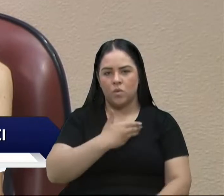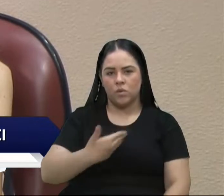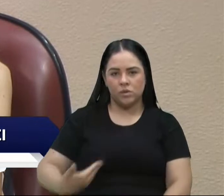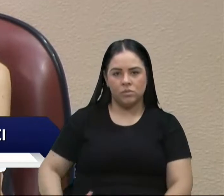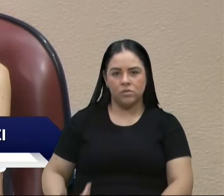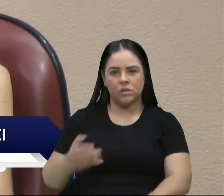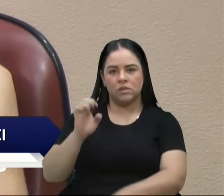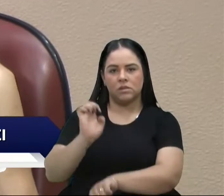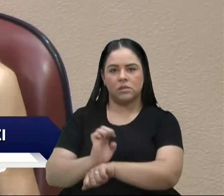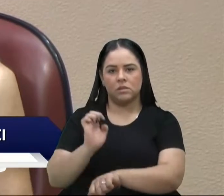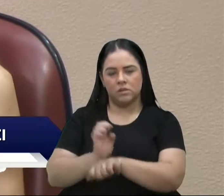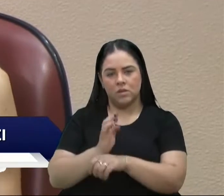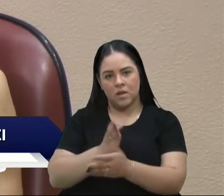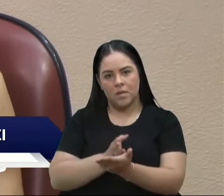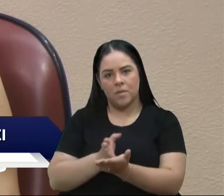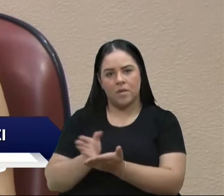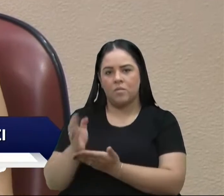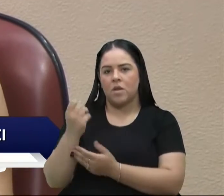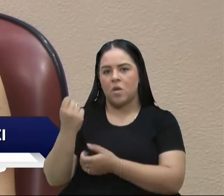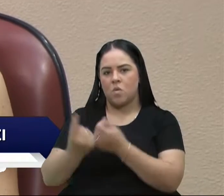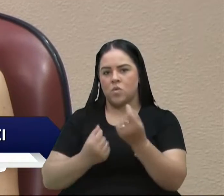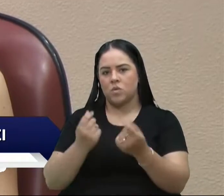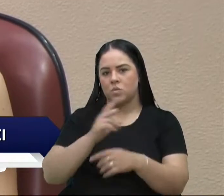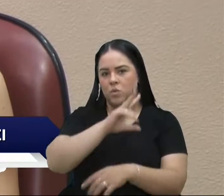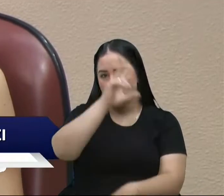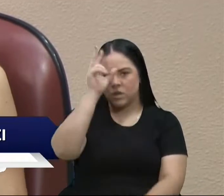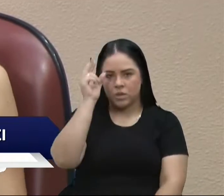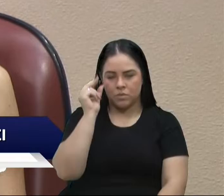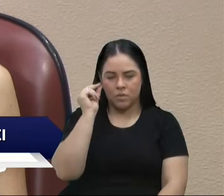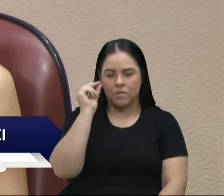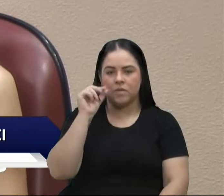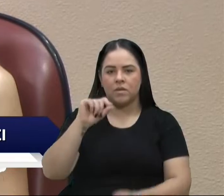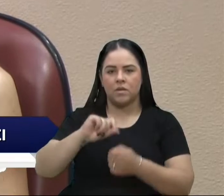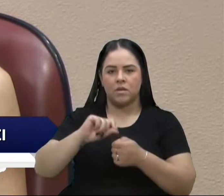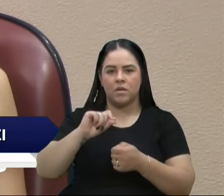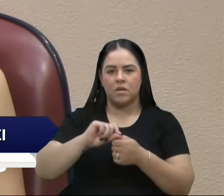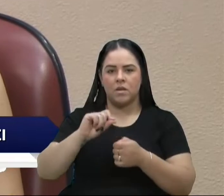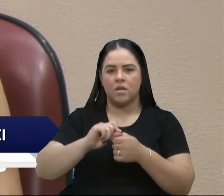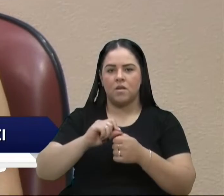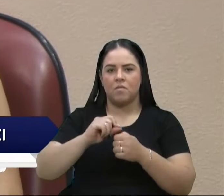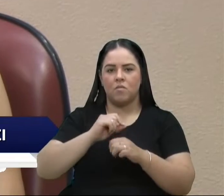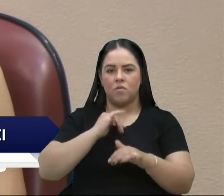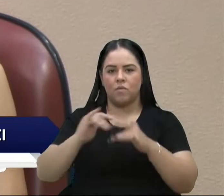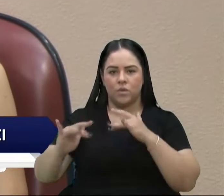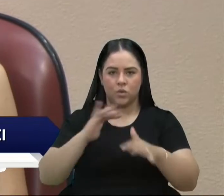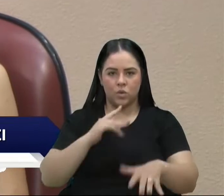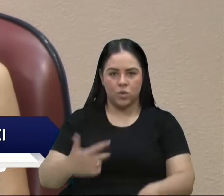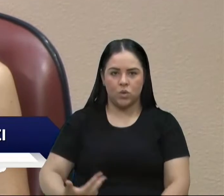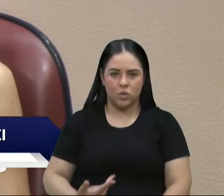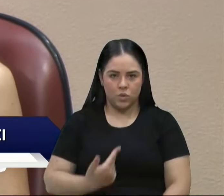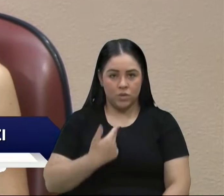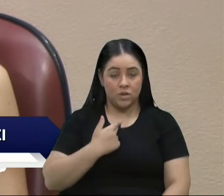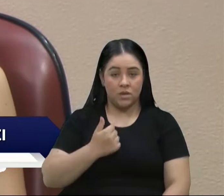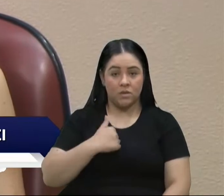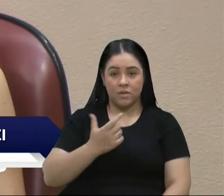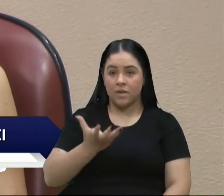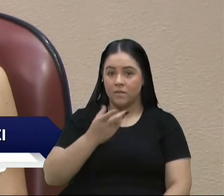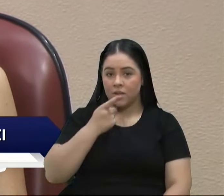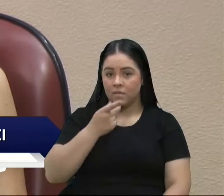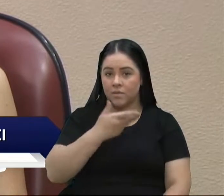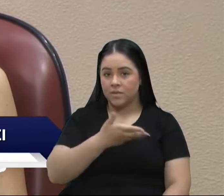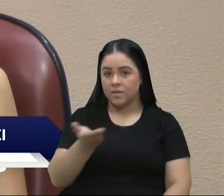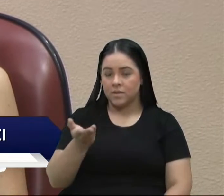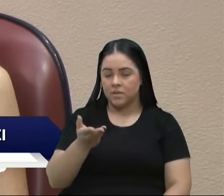está encaminhando para alguns municípios para a realização de mutirões de cirurgia. Quero dizer para vocês que o